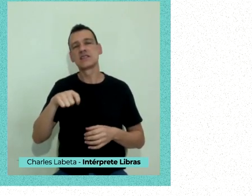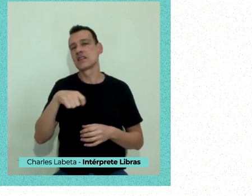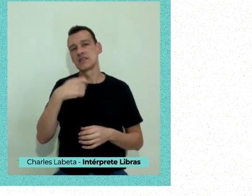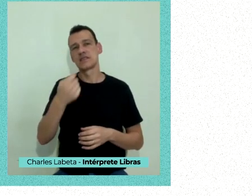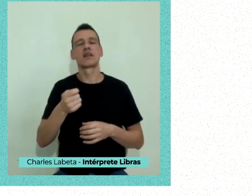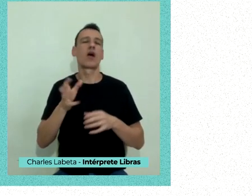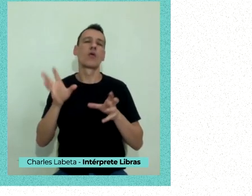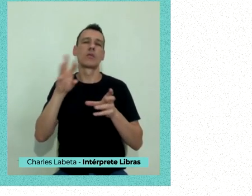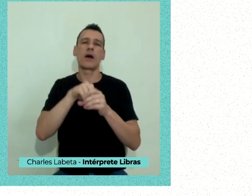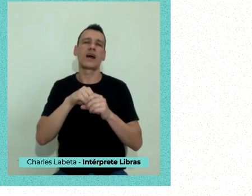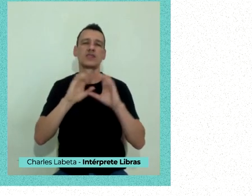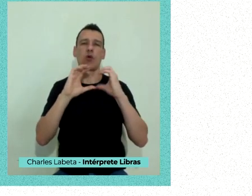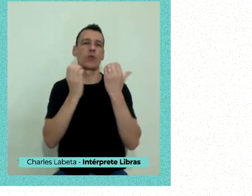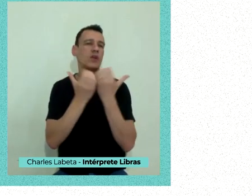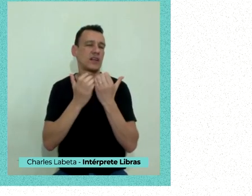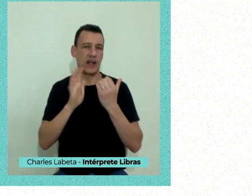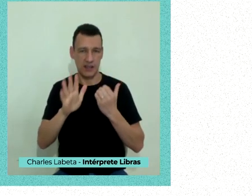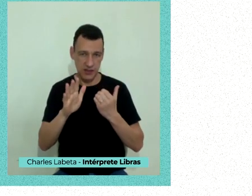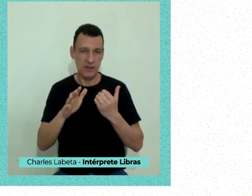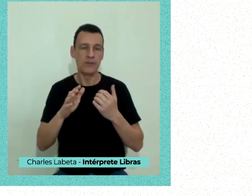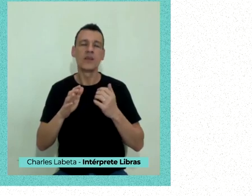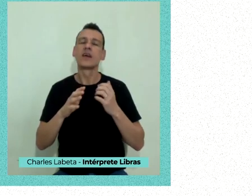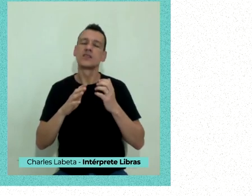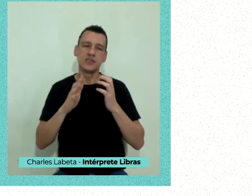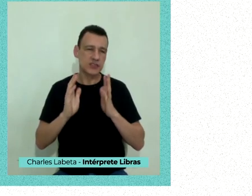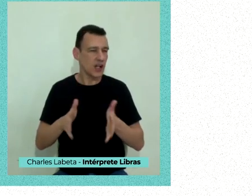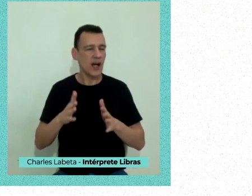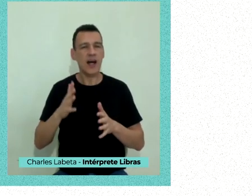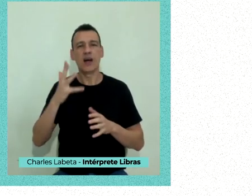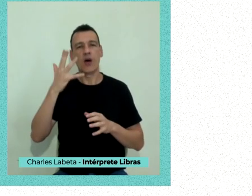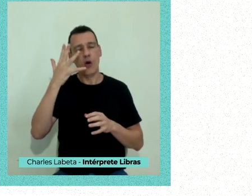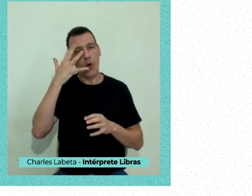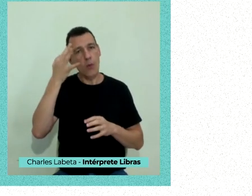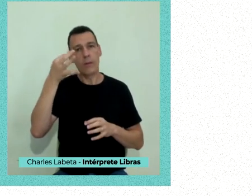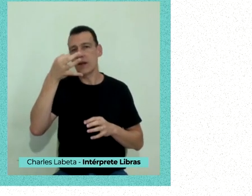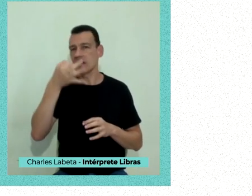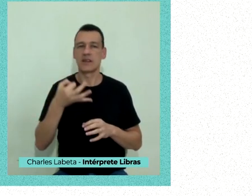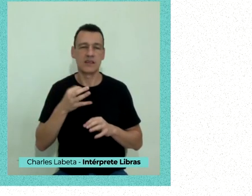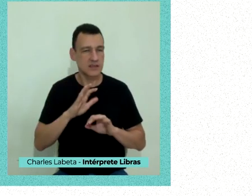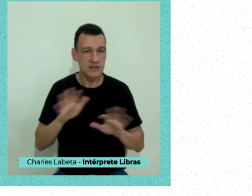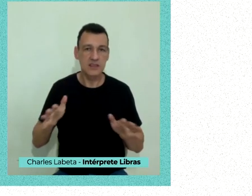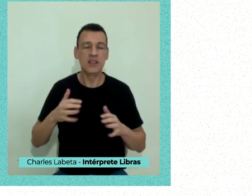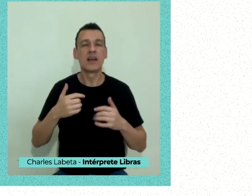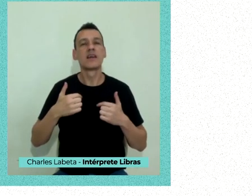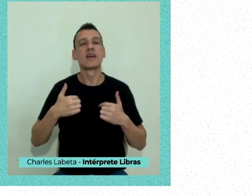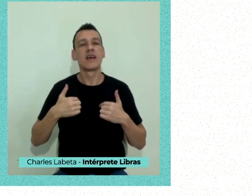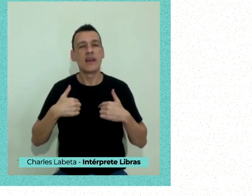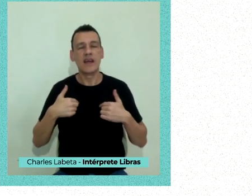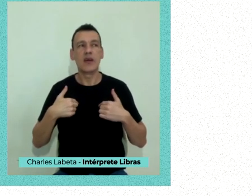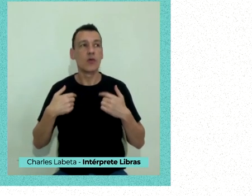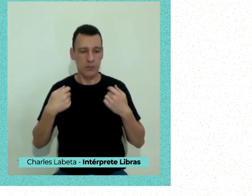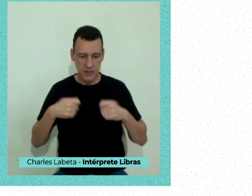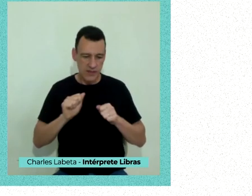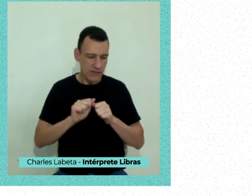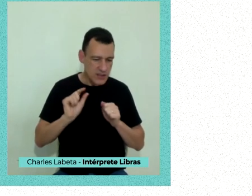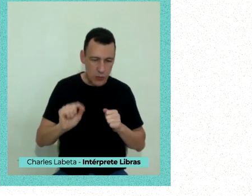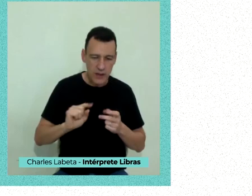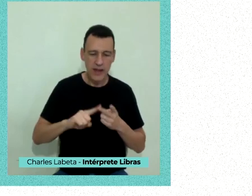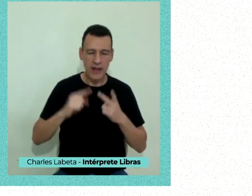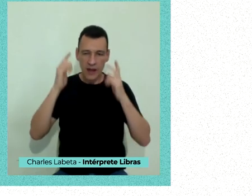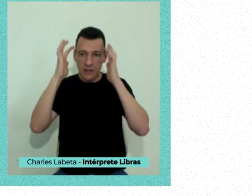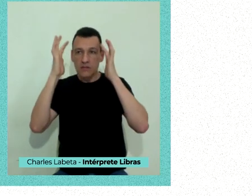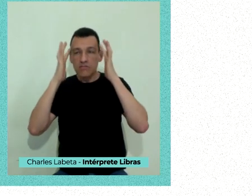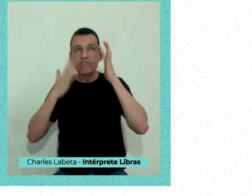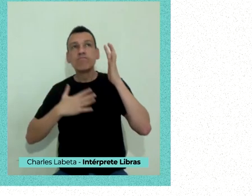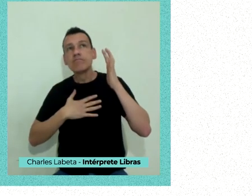Politicamente, compreendendo quais são as suas ações, as suas reflexões e como que elas podem impactar